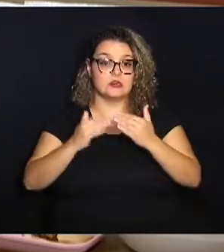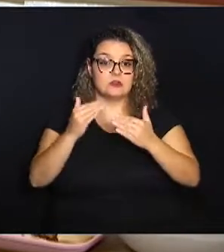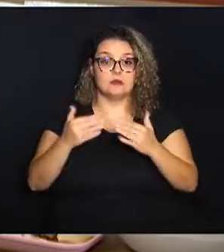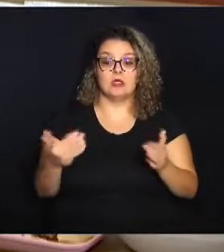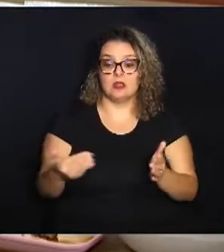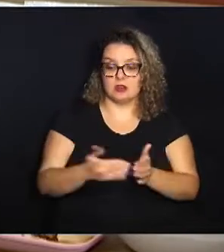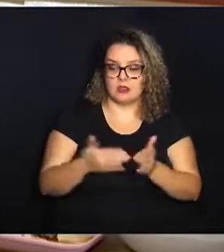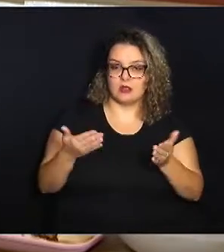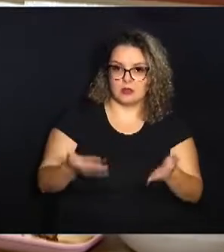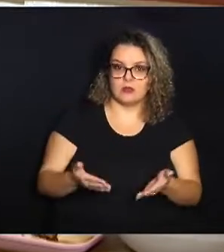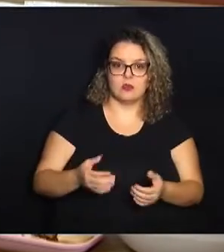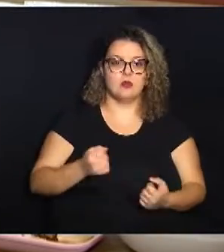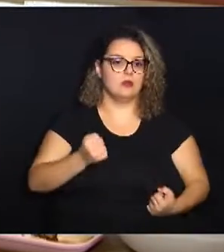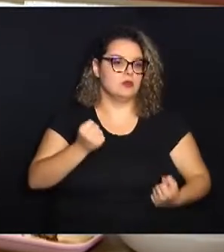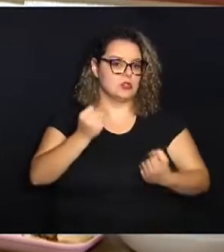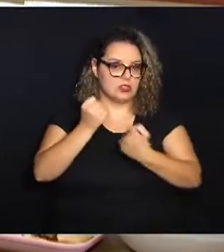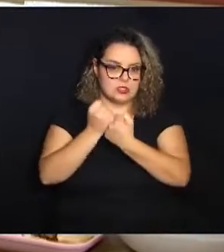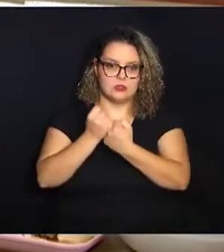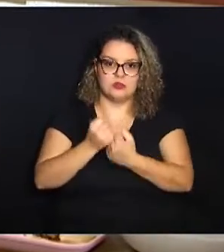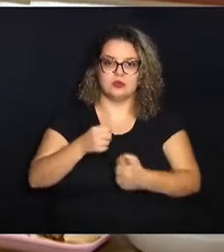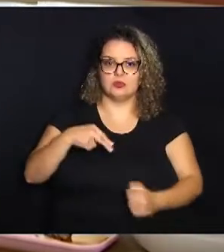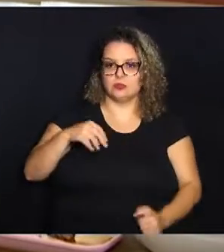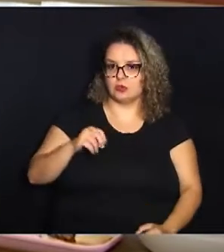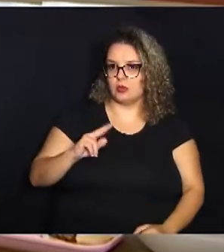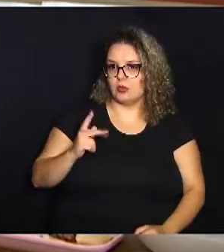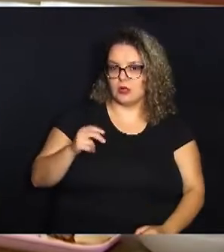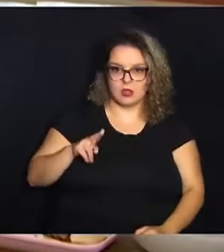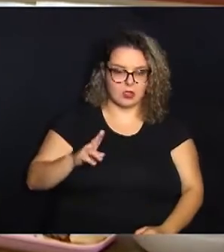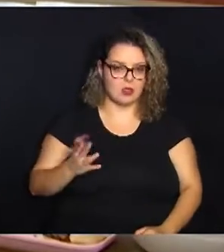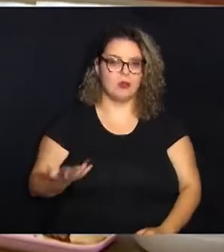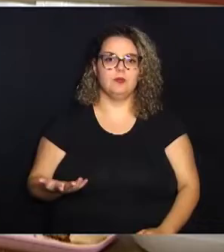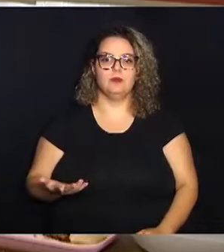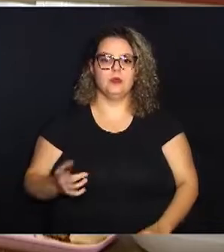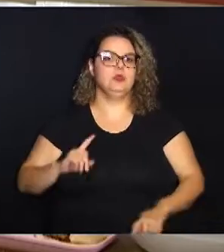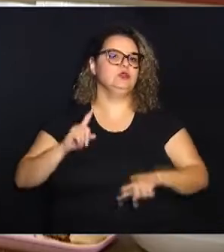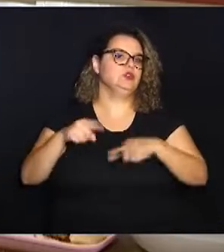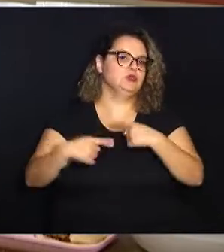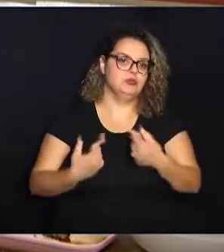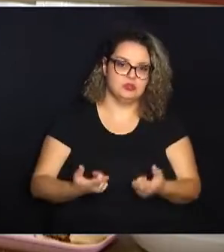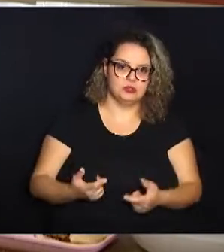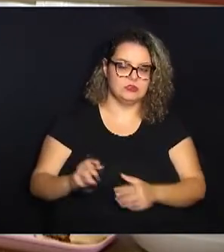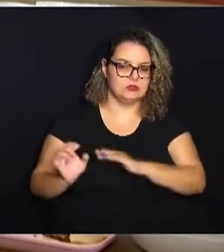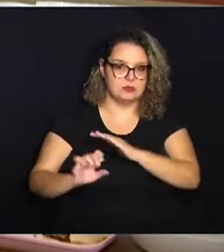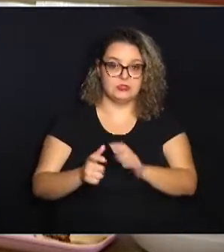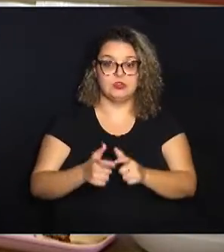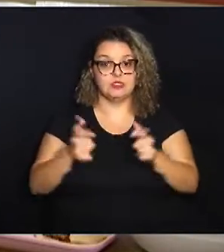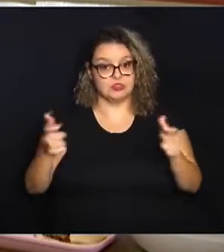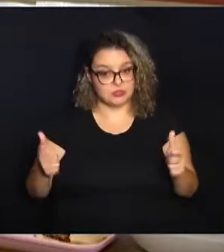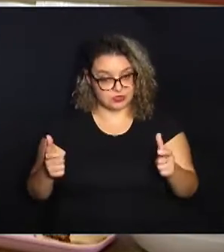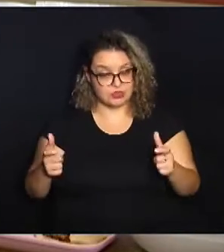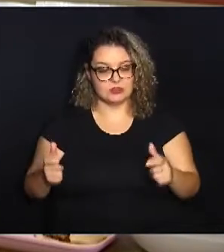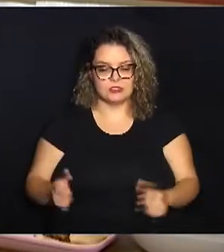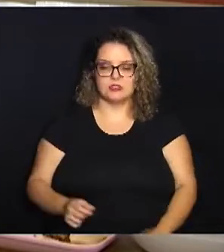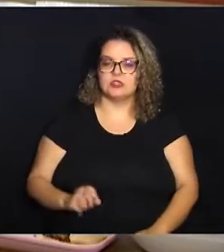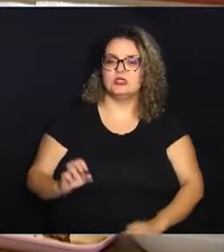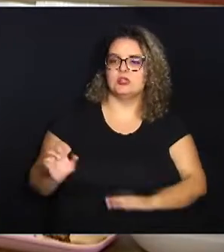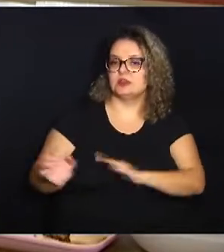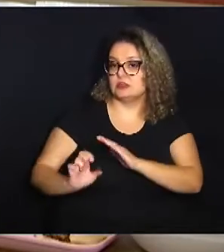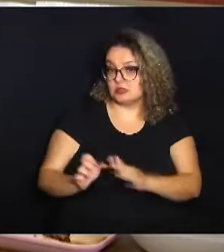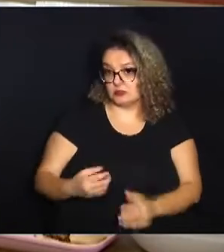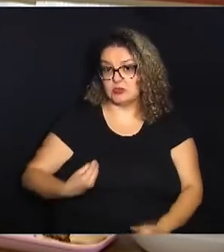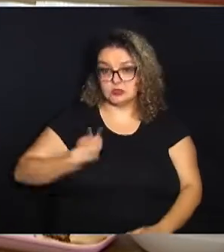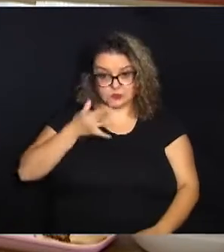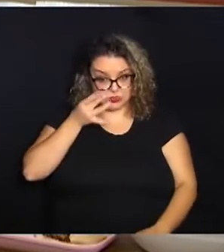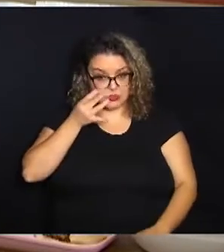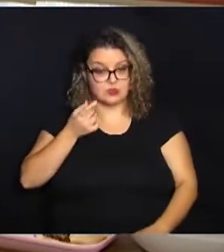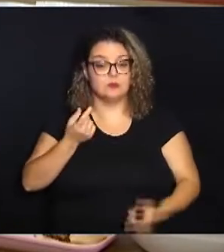mas precisamos de apoio, de know-how de outras empresas, de grandes players que aqui estiveram.